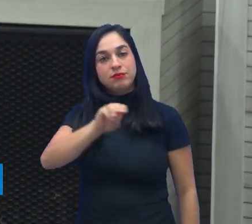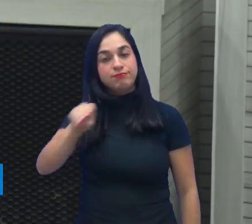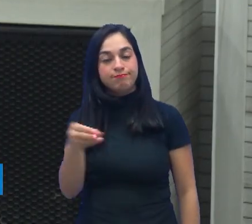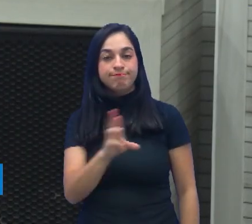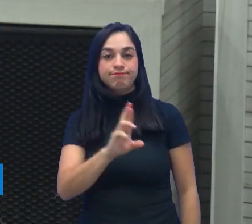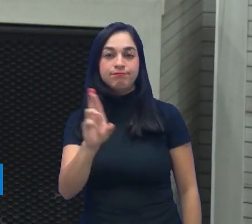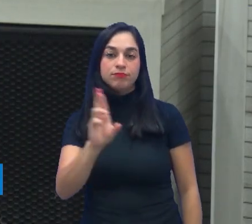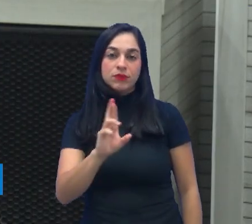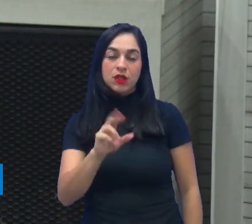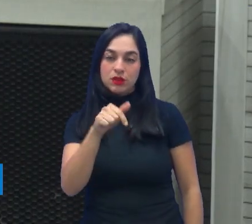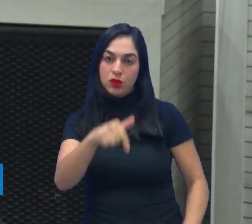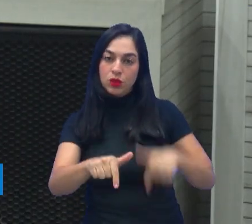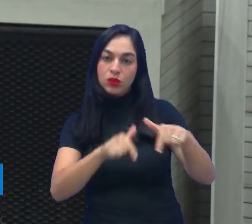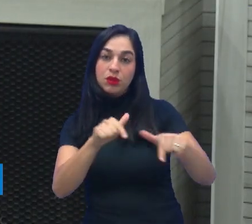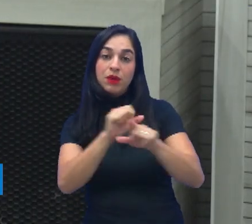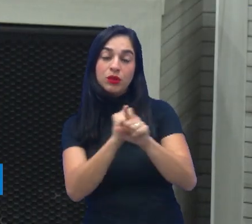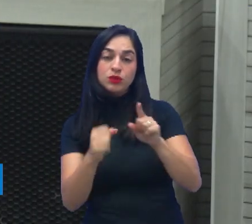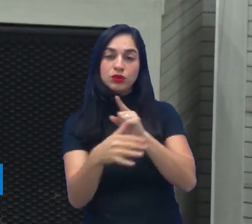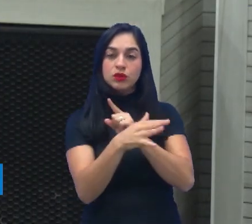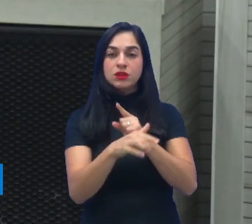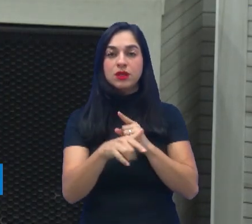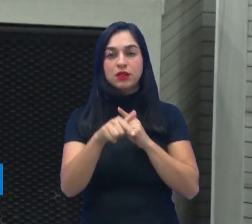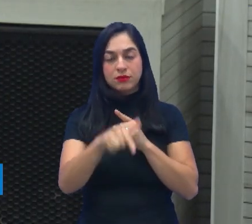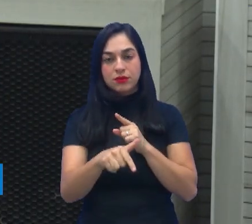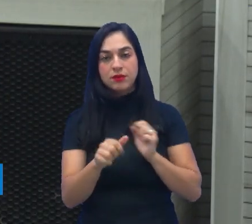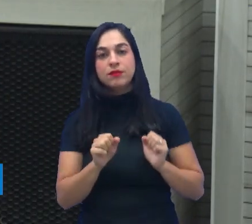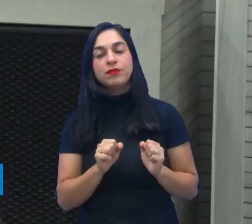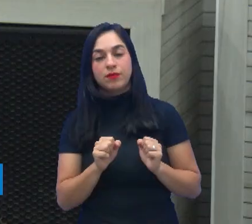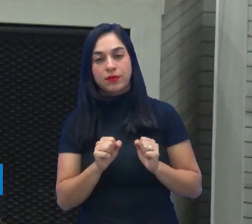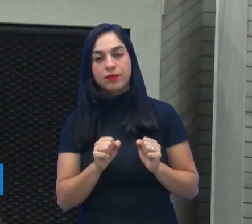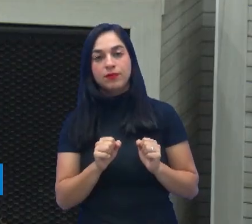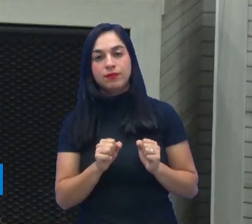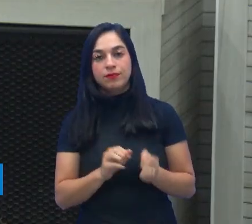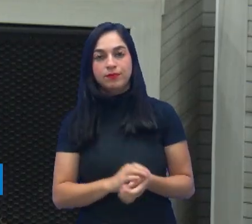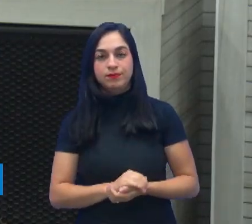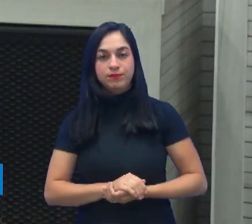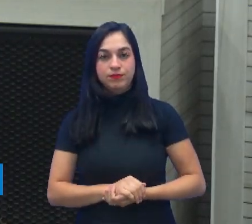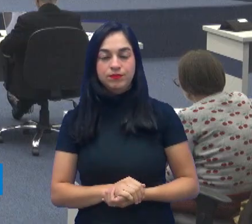os trabalhos sociais que a Prefeitura pretende realizar.